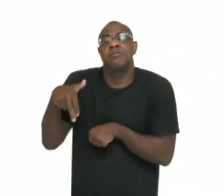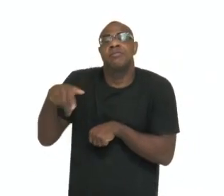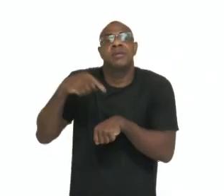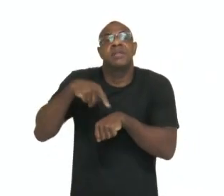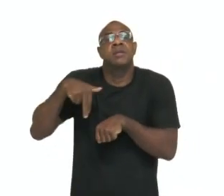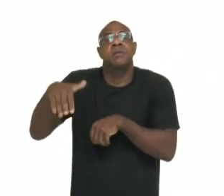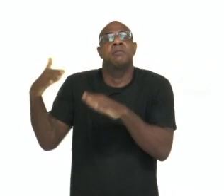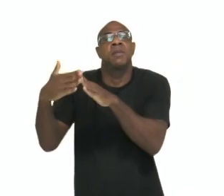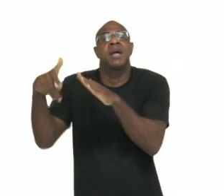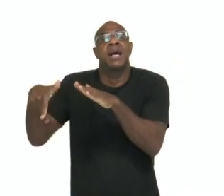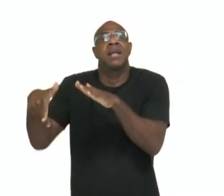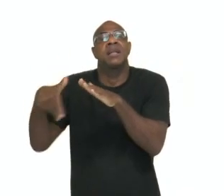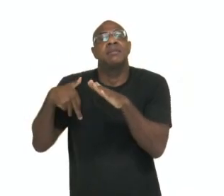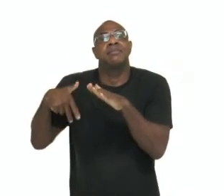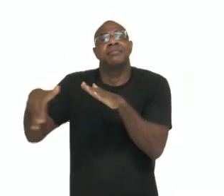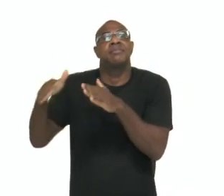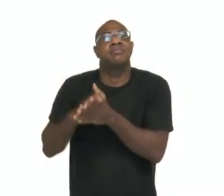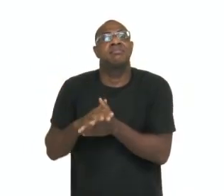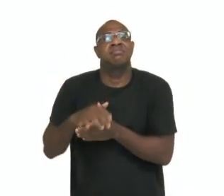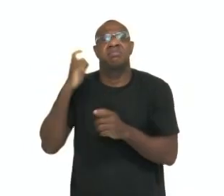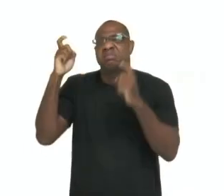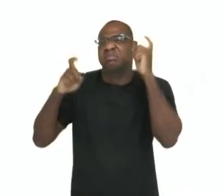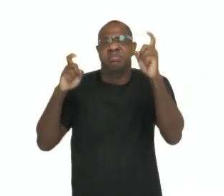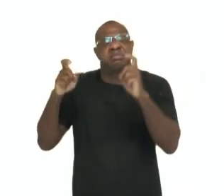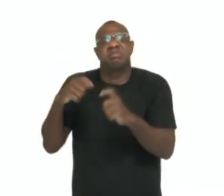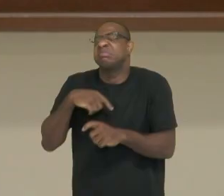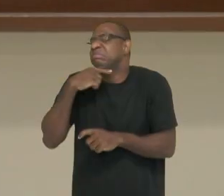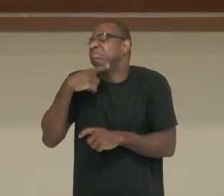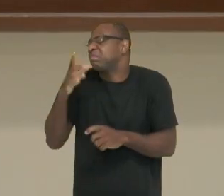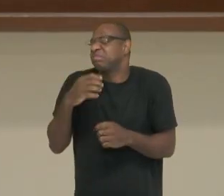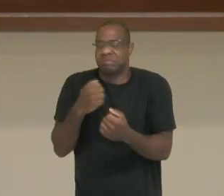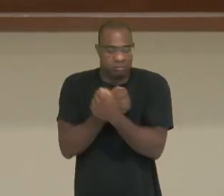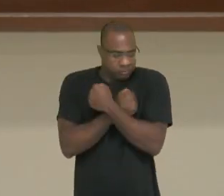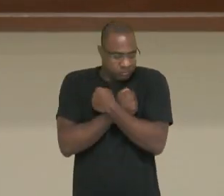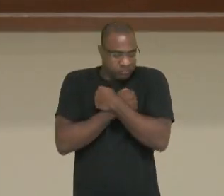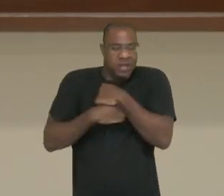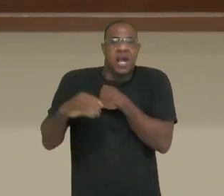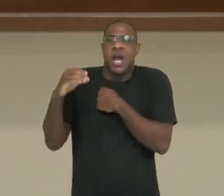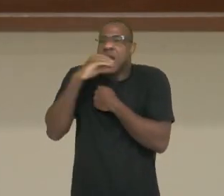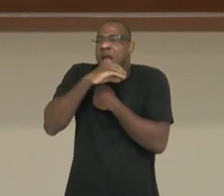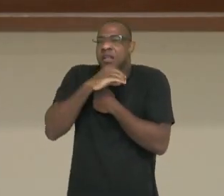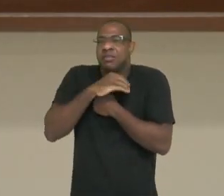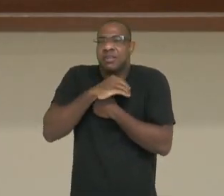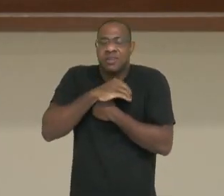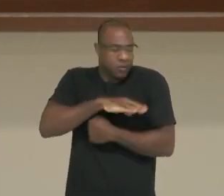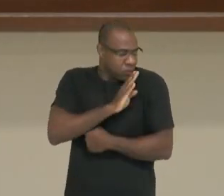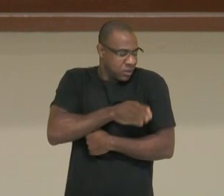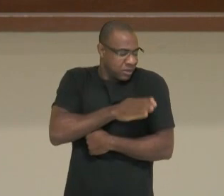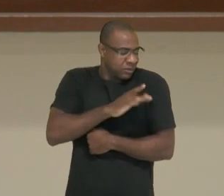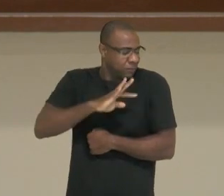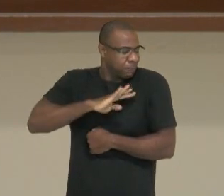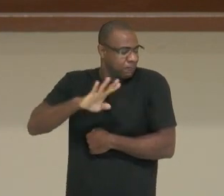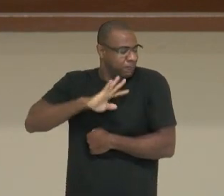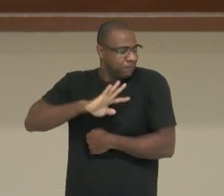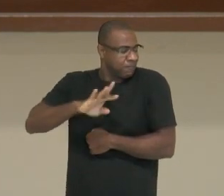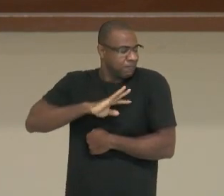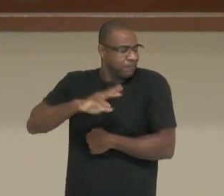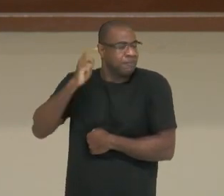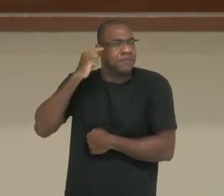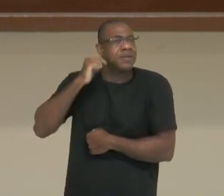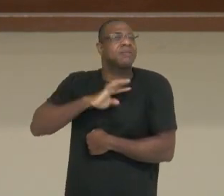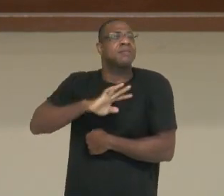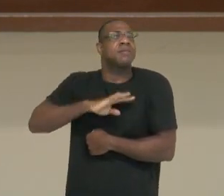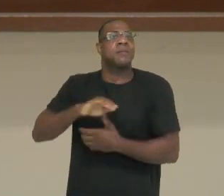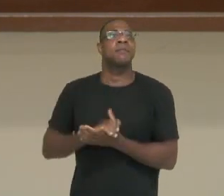pouco importa. Meu peito estava quente, meu coração estava pensativo. O verbo destacado,